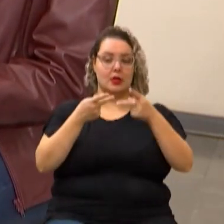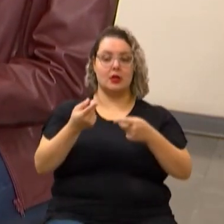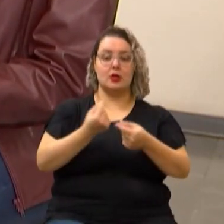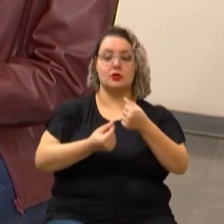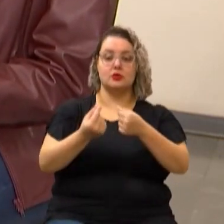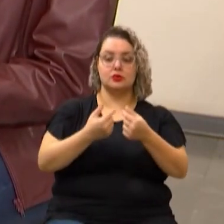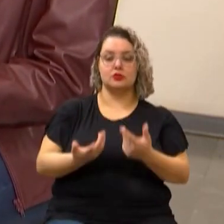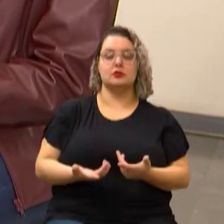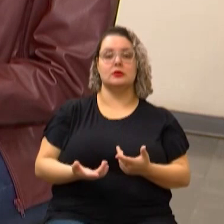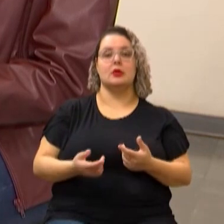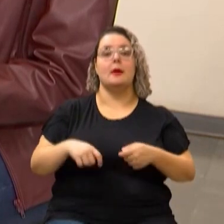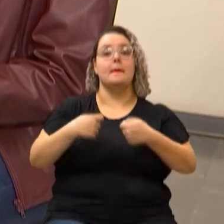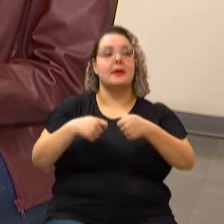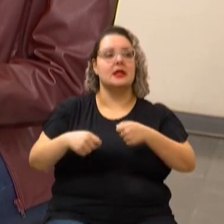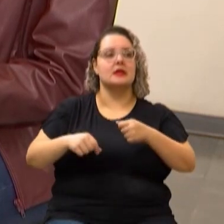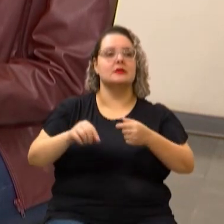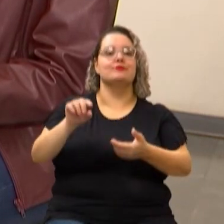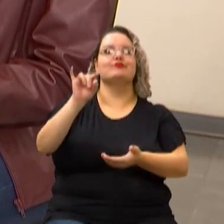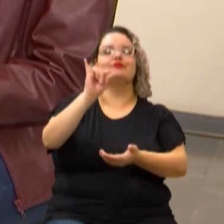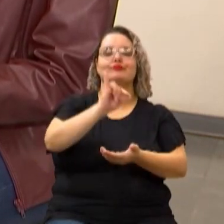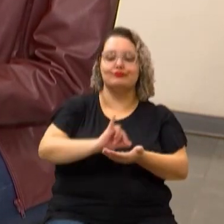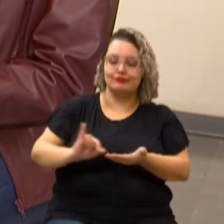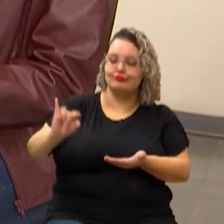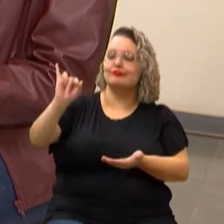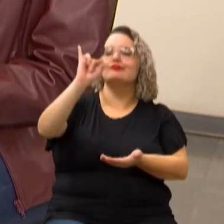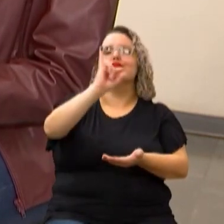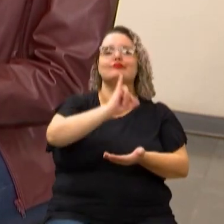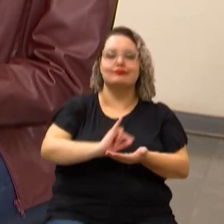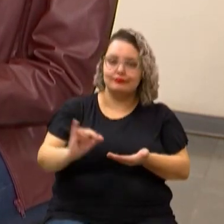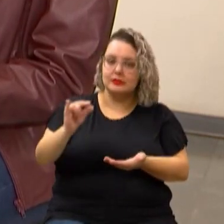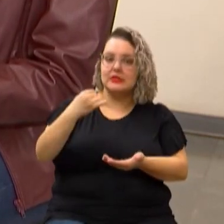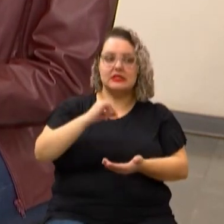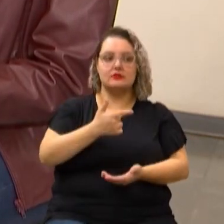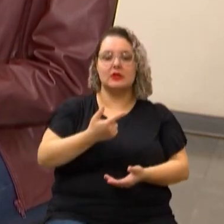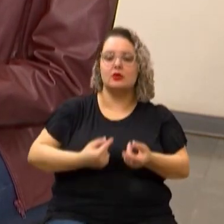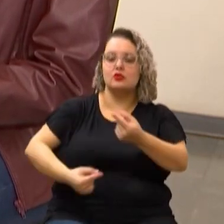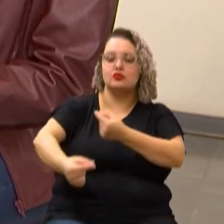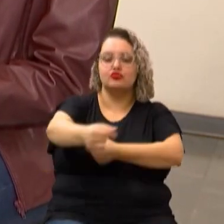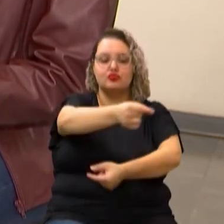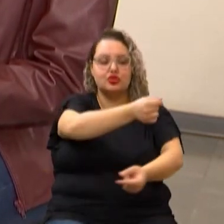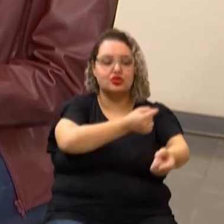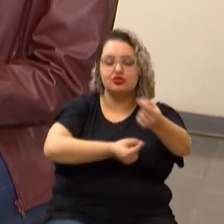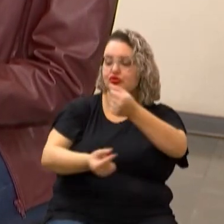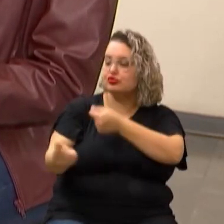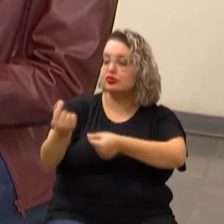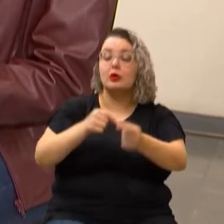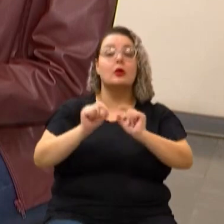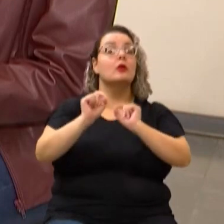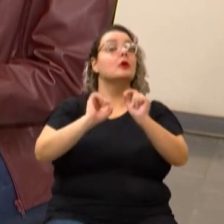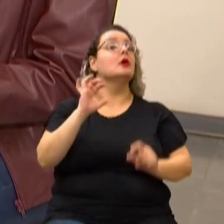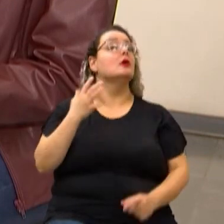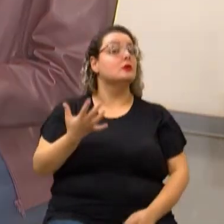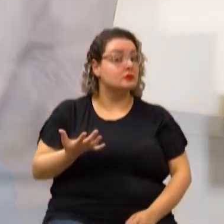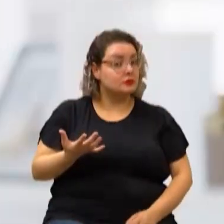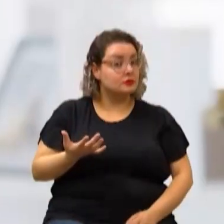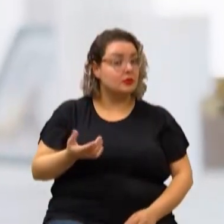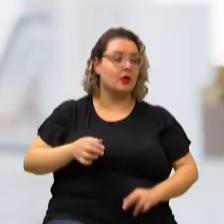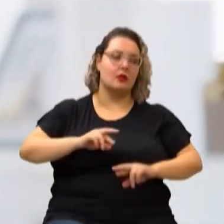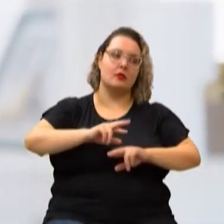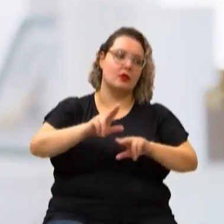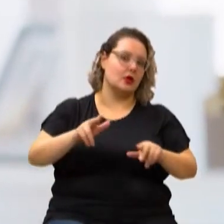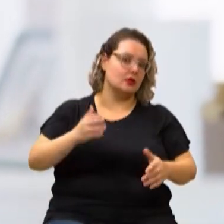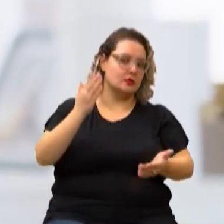empresário quer perder a sua fatia? De repente, se o empresário não quer perder a sua fatia, ele diminui margem de lucro e isso não reflete.